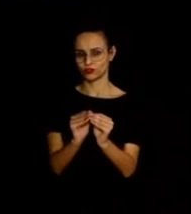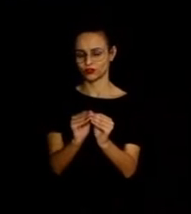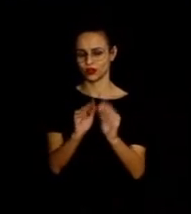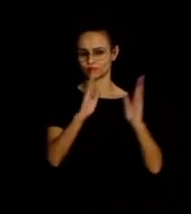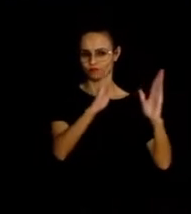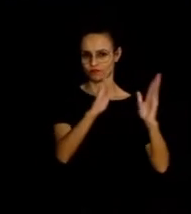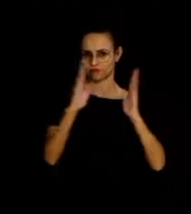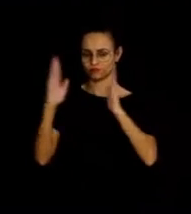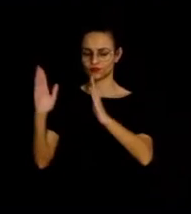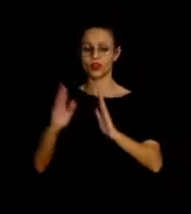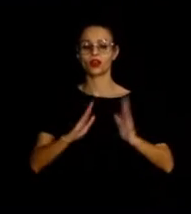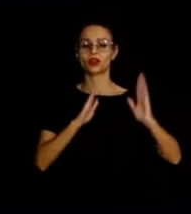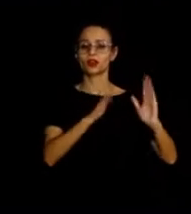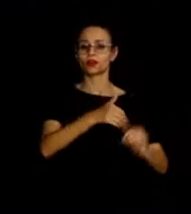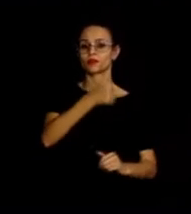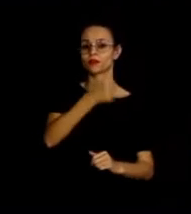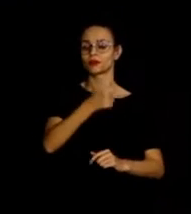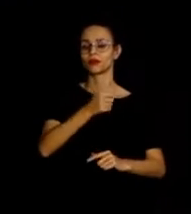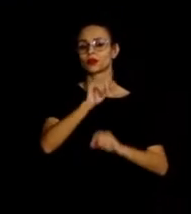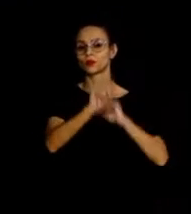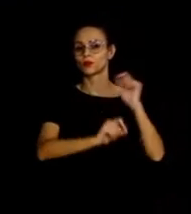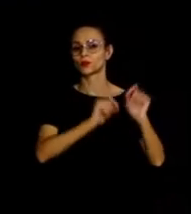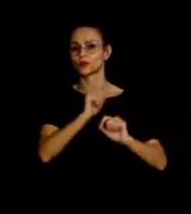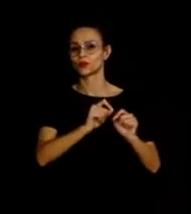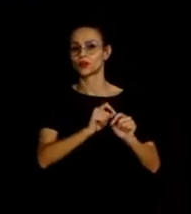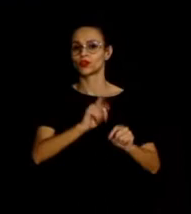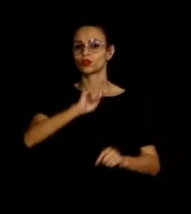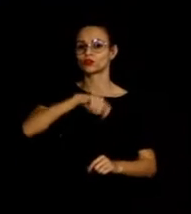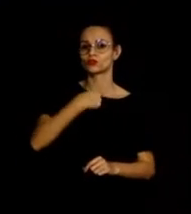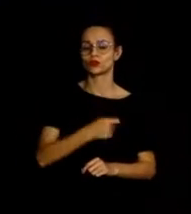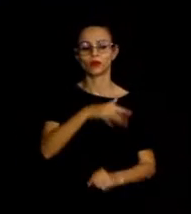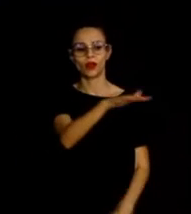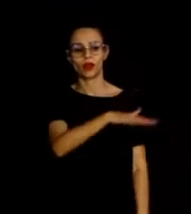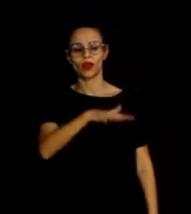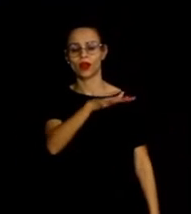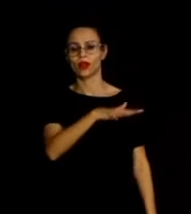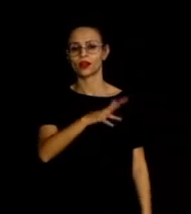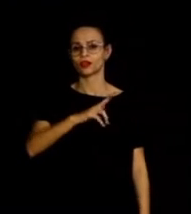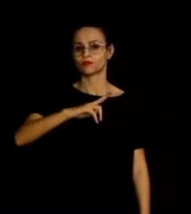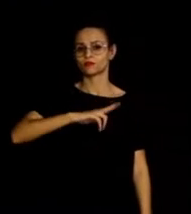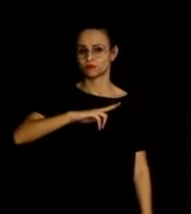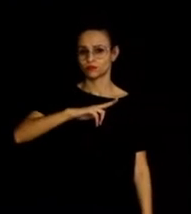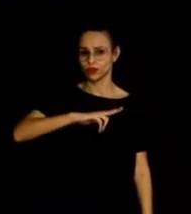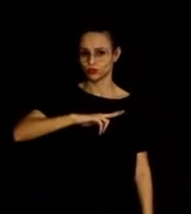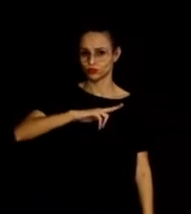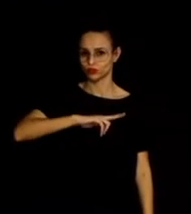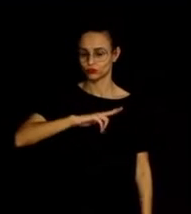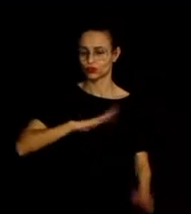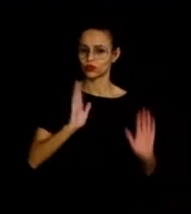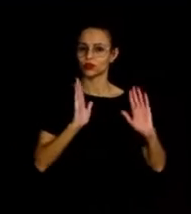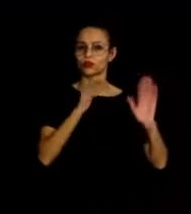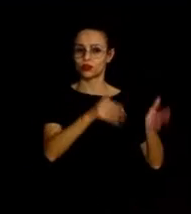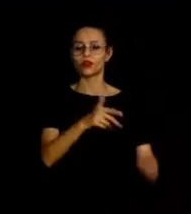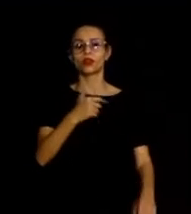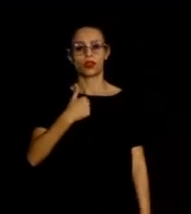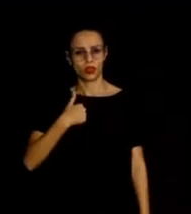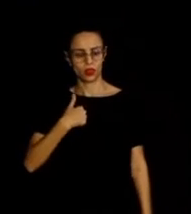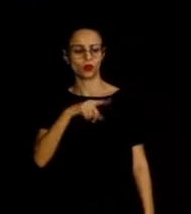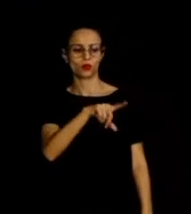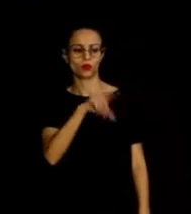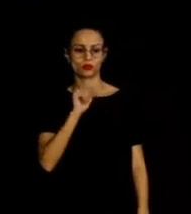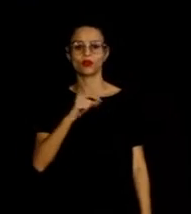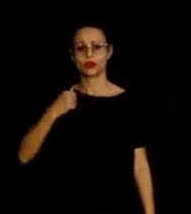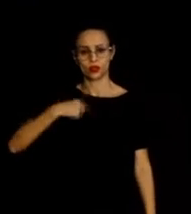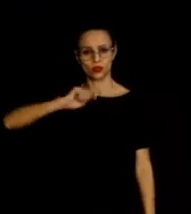pilares primeiro um pilar de iniciativa privada que foi o Pilar pelo qual eu